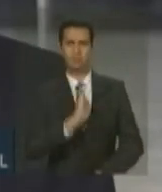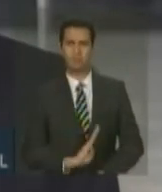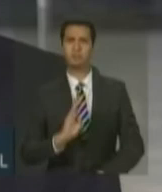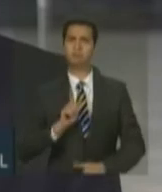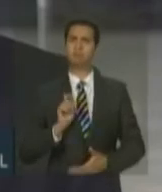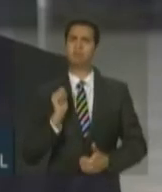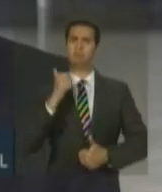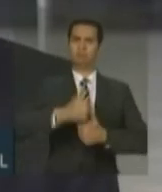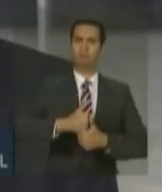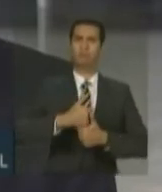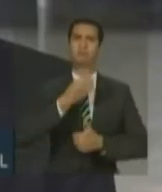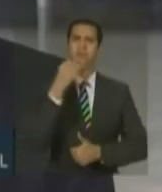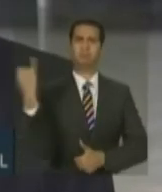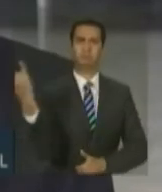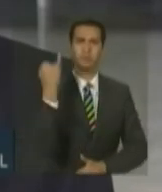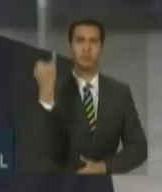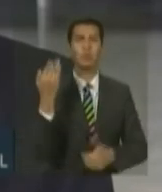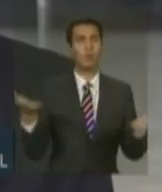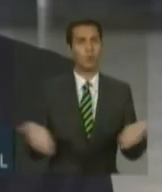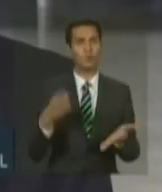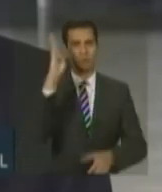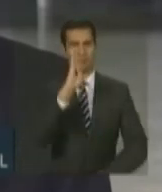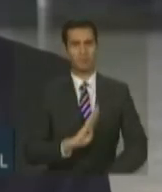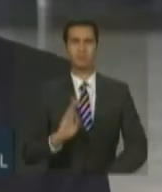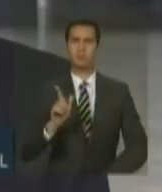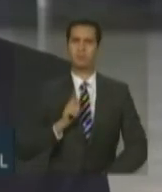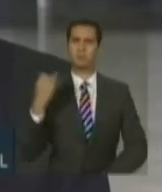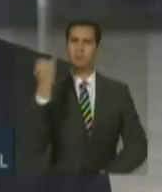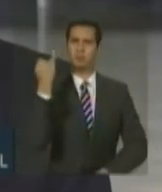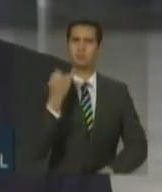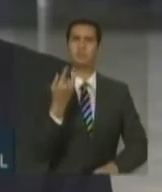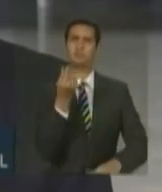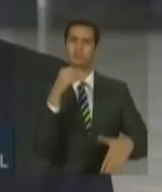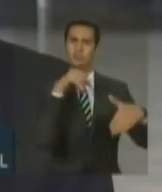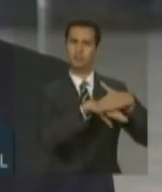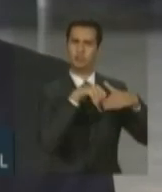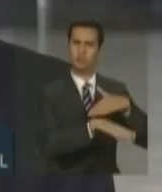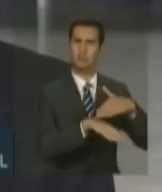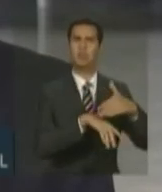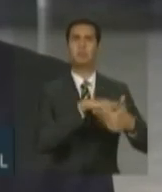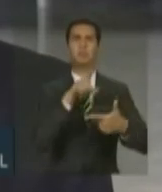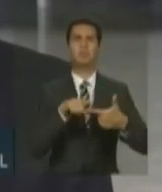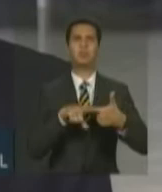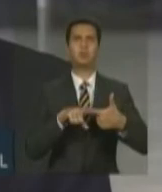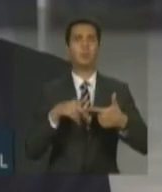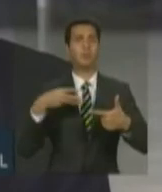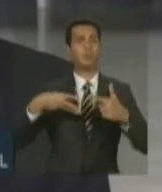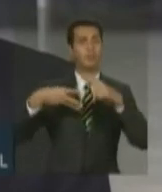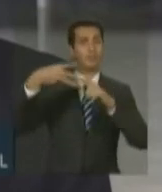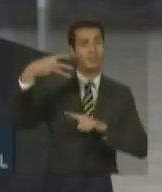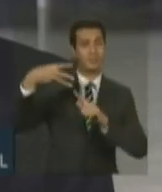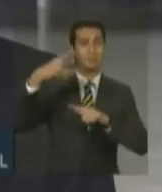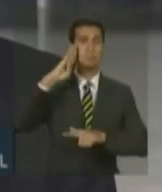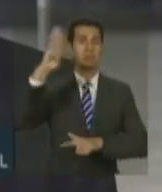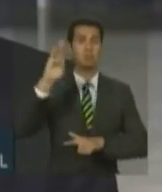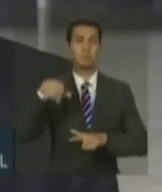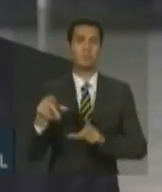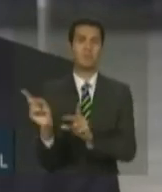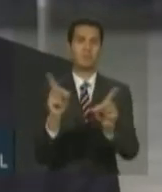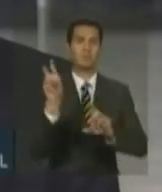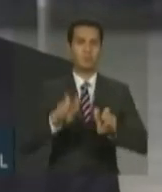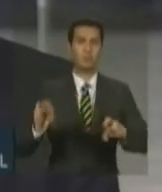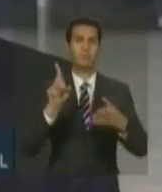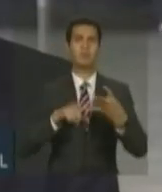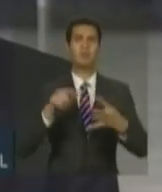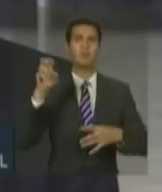é o quarto país em reservas cambiais, é o terceiro mercado de venda de computadores no mundo, o quinto em celulares, o quinto